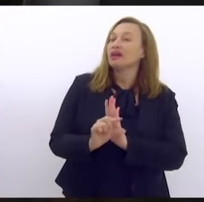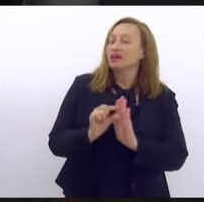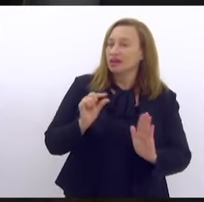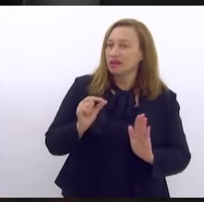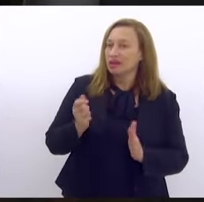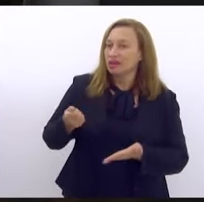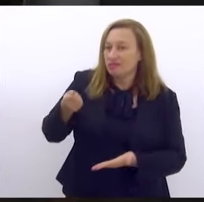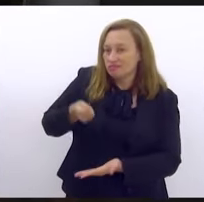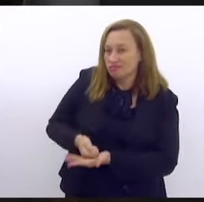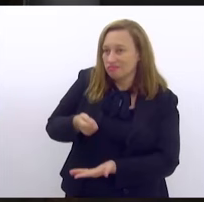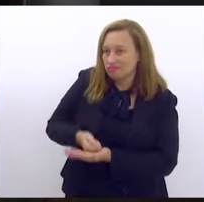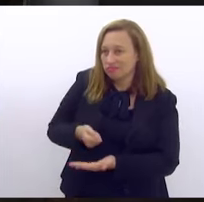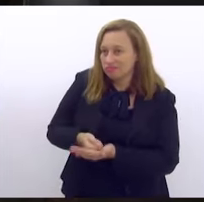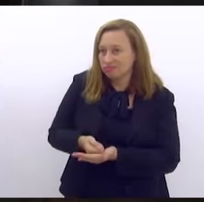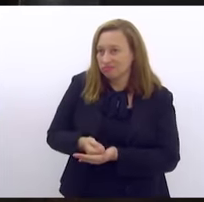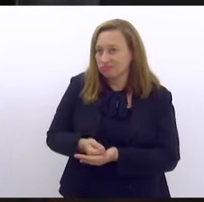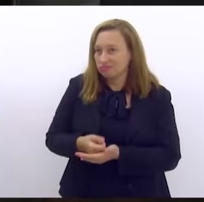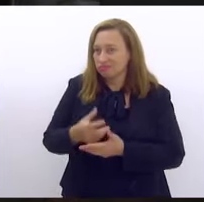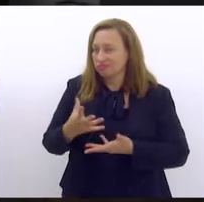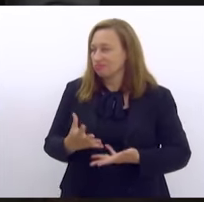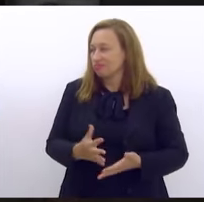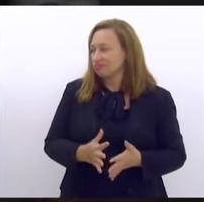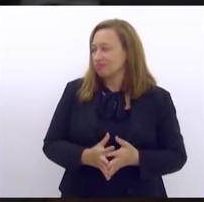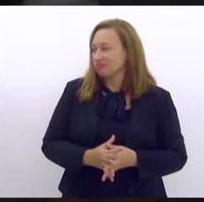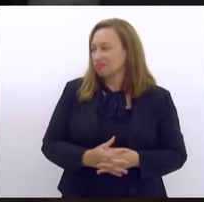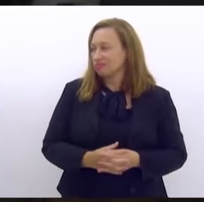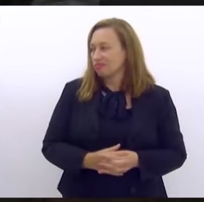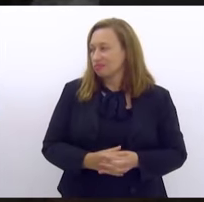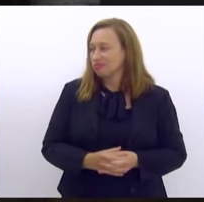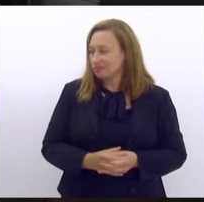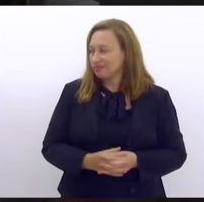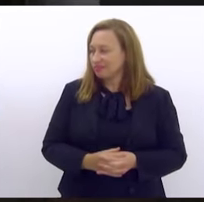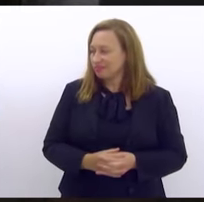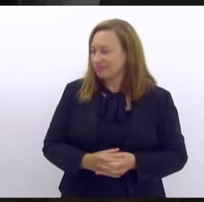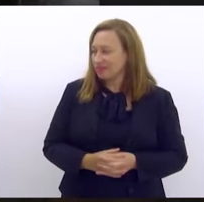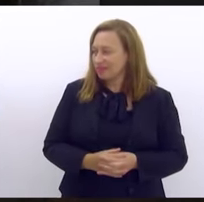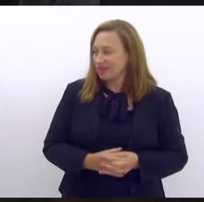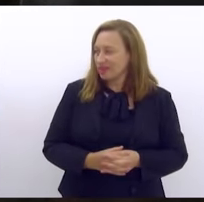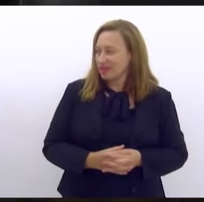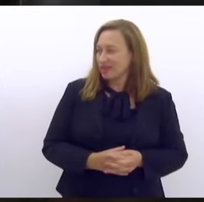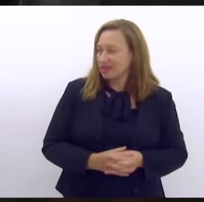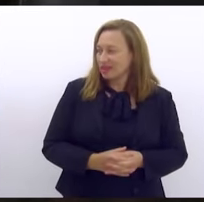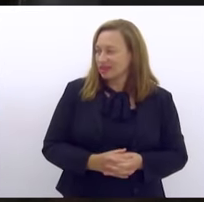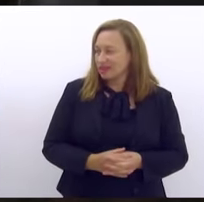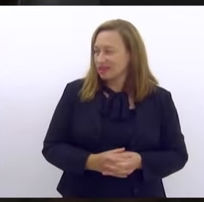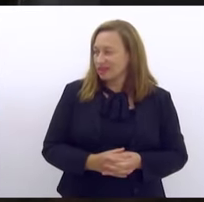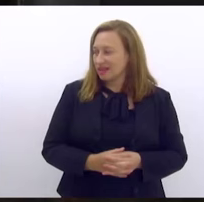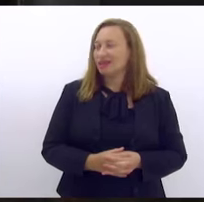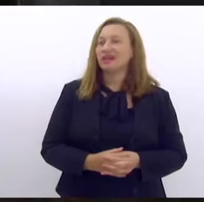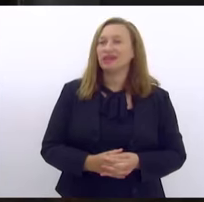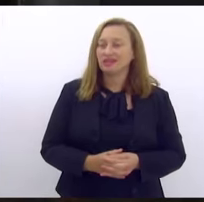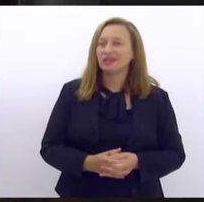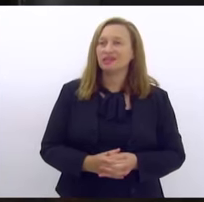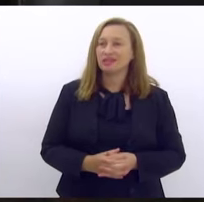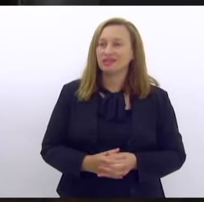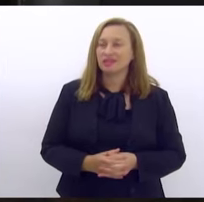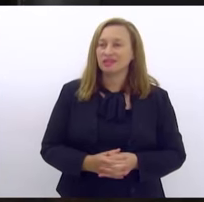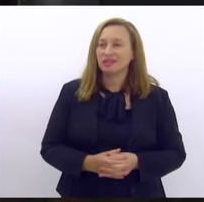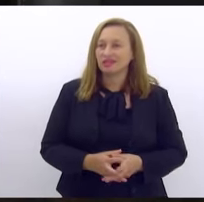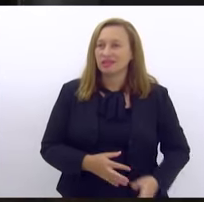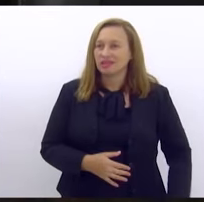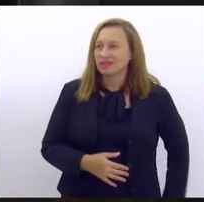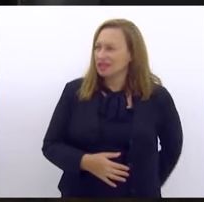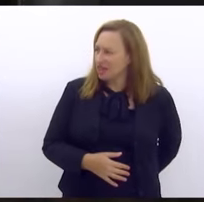para ninguém, né? A gente gosta de ter no currículo cumprimento. Então, que bom que o secretário de Planejamento está aqui ao nosso lado, conforme a